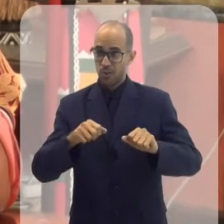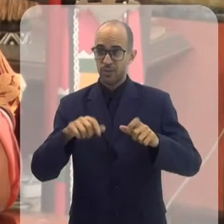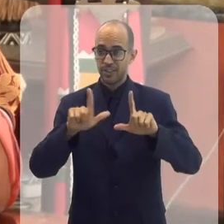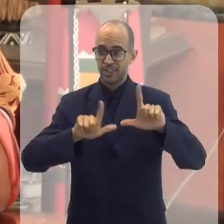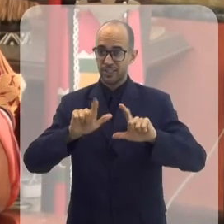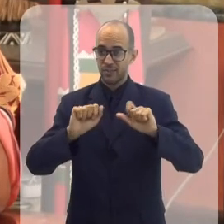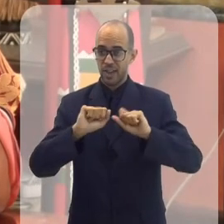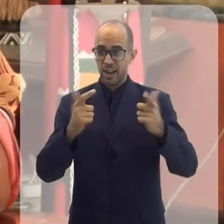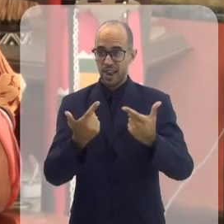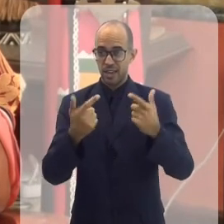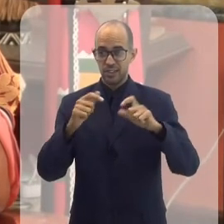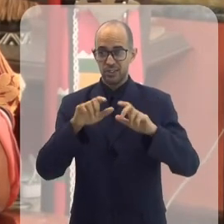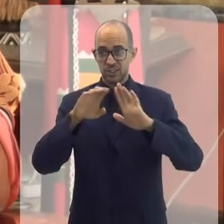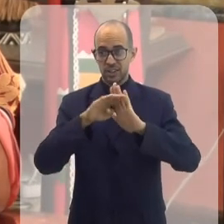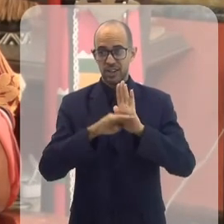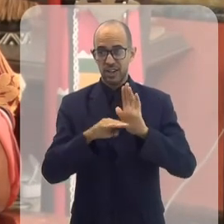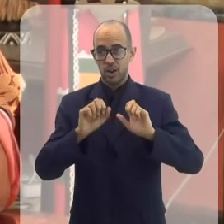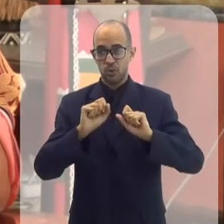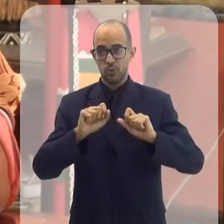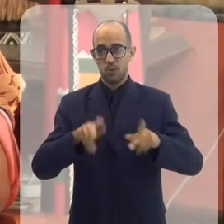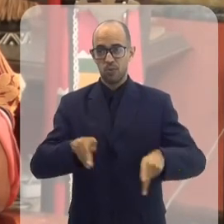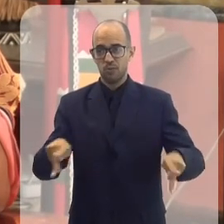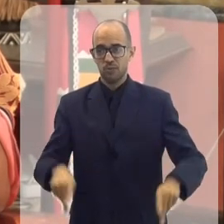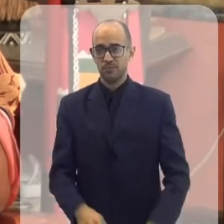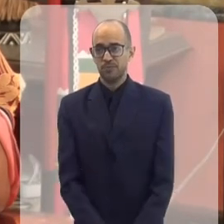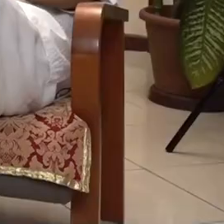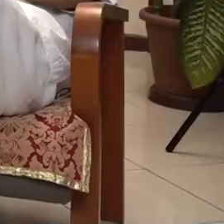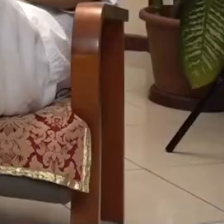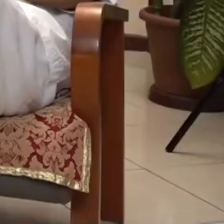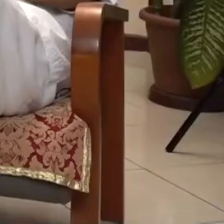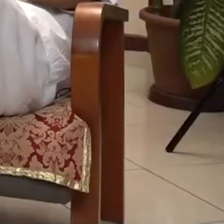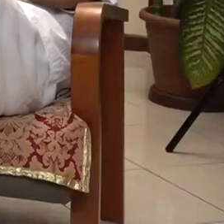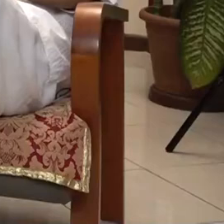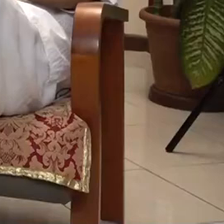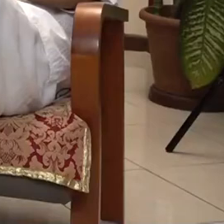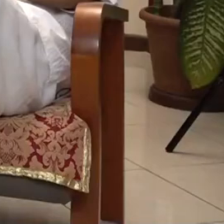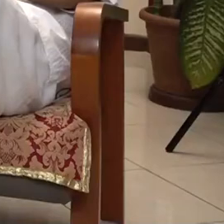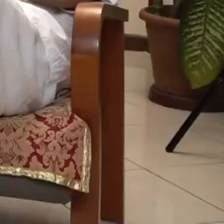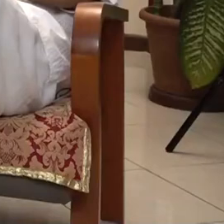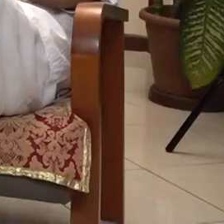religião aqui na TV alerj o canal do povo e